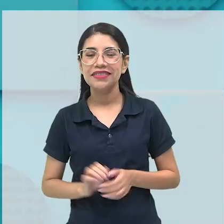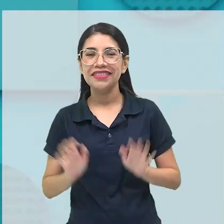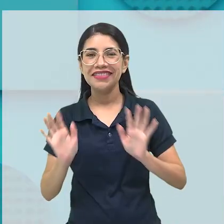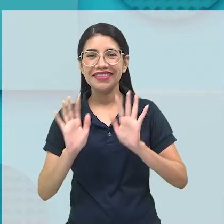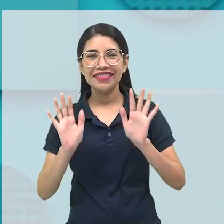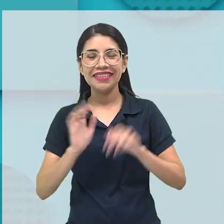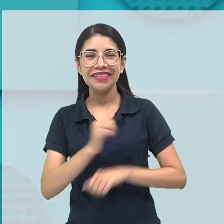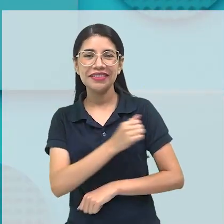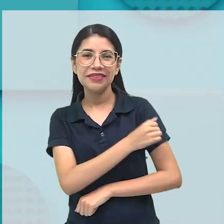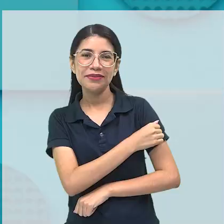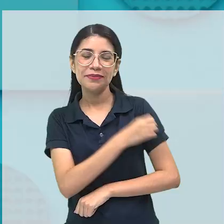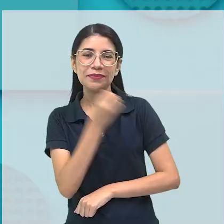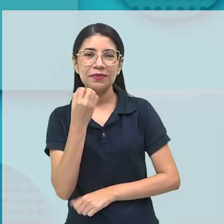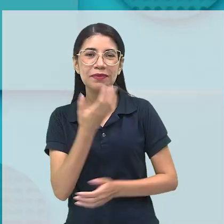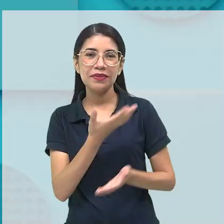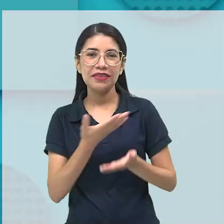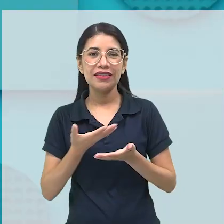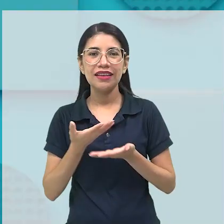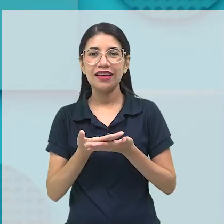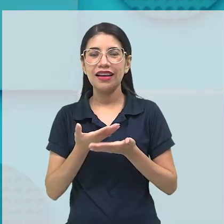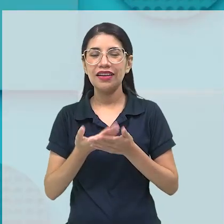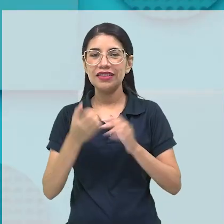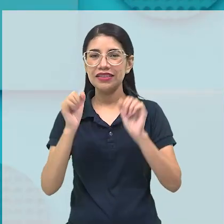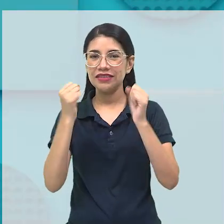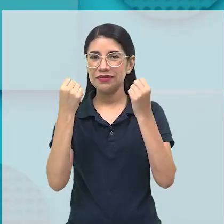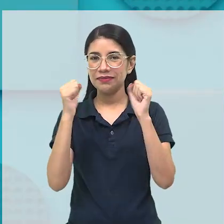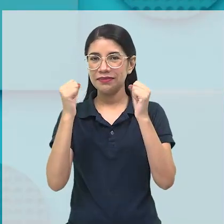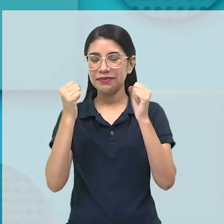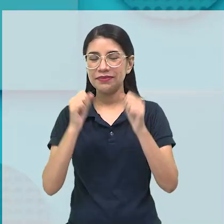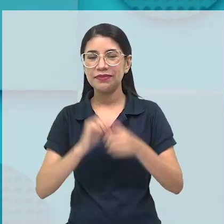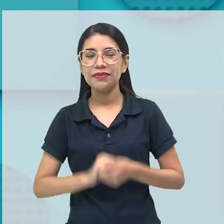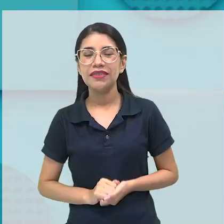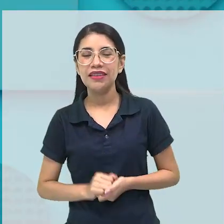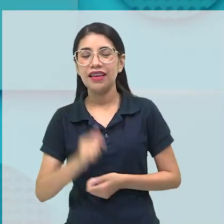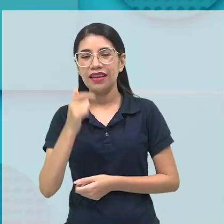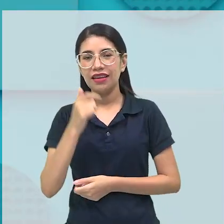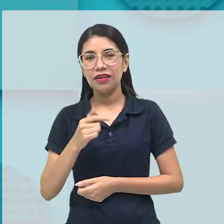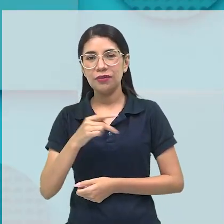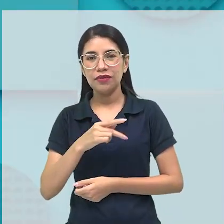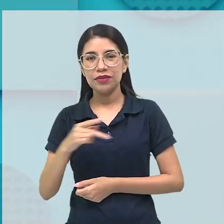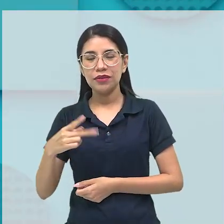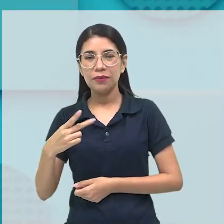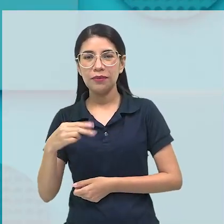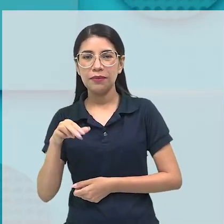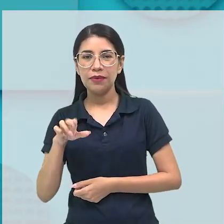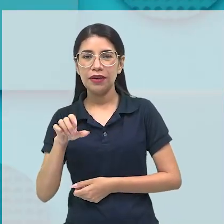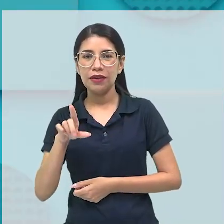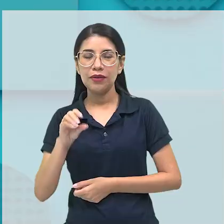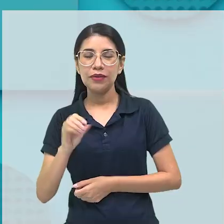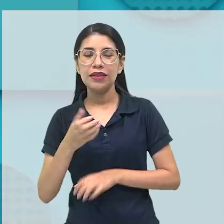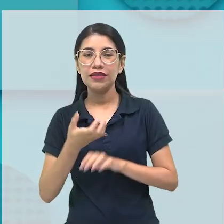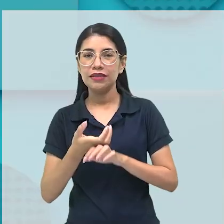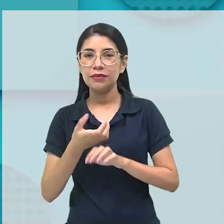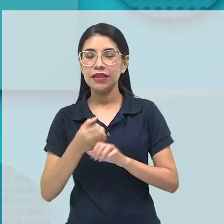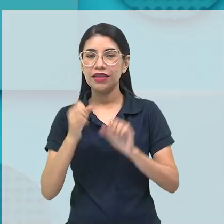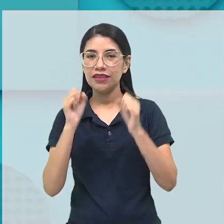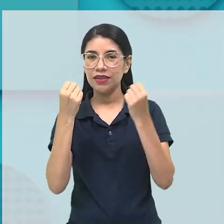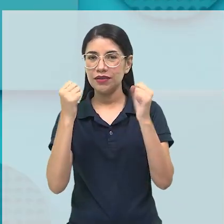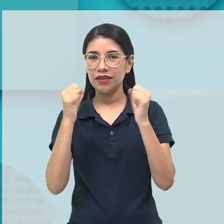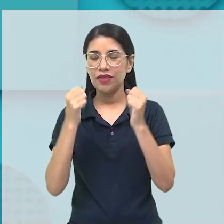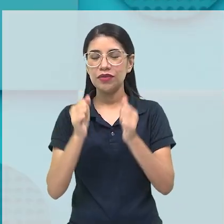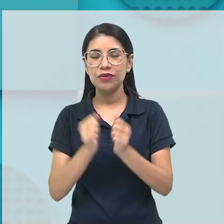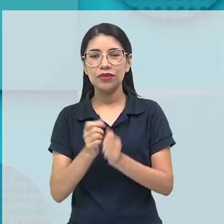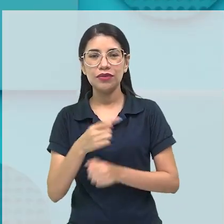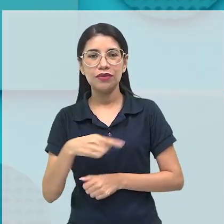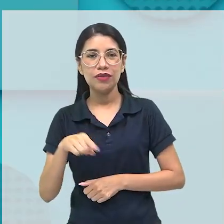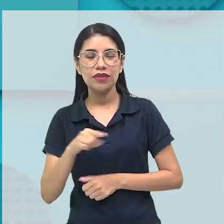Olá, alunos! Olá, turmas! Sejam bem-vindos à nossa aula de Educação Física. Eu sou o professor Paulo Ricardo, seu professor de Educação Física. Estarei